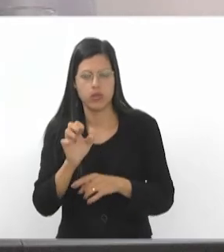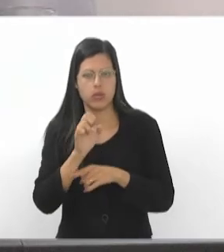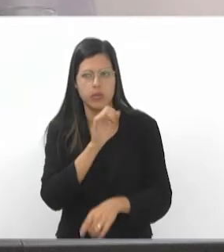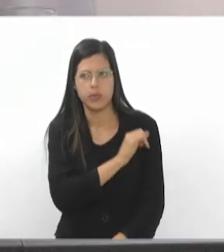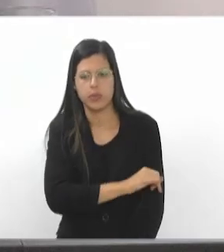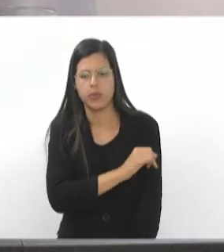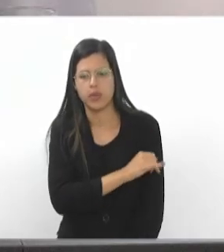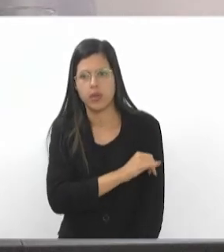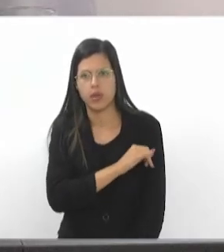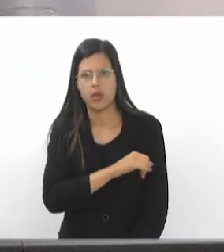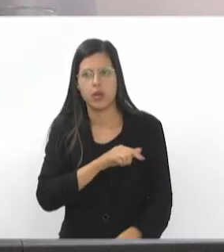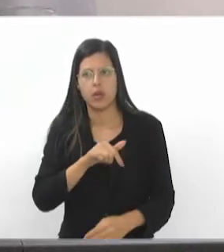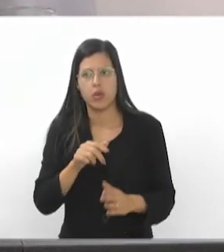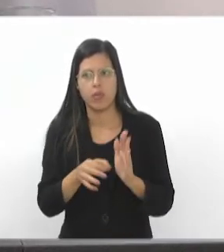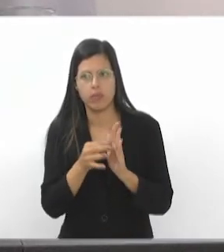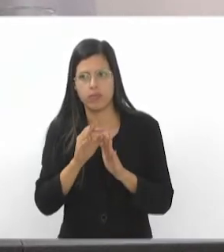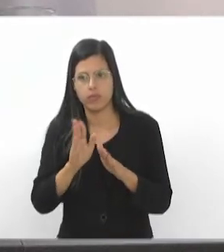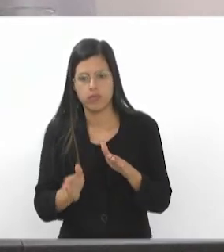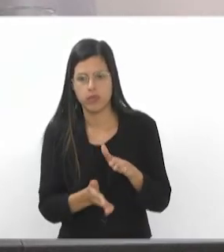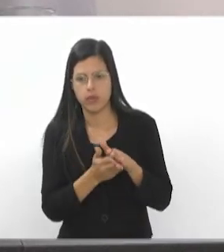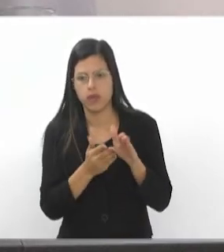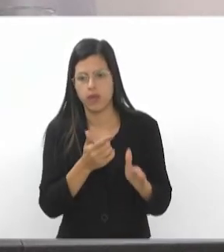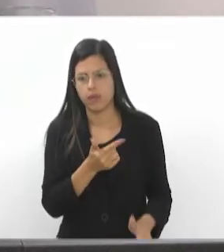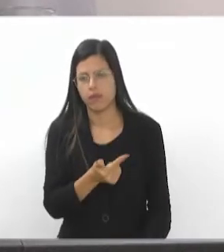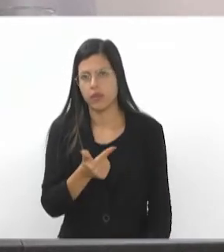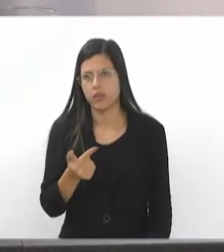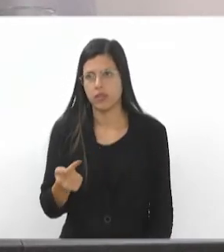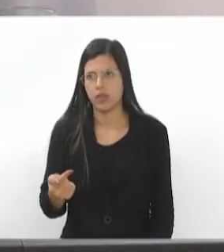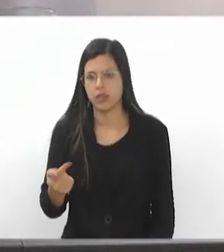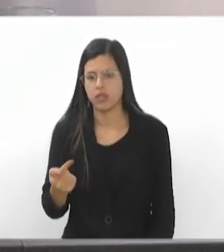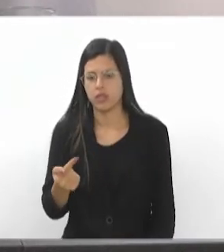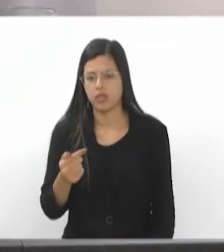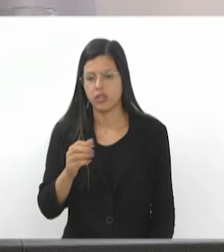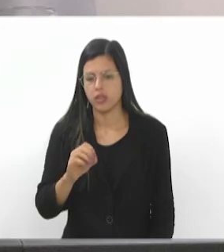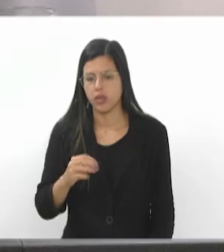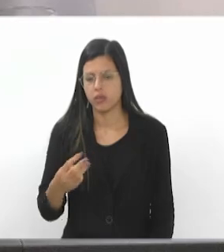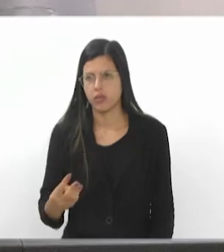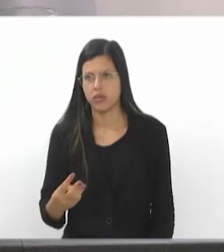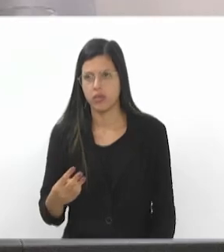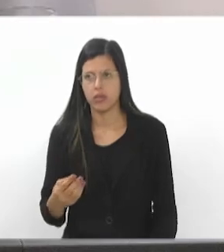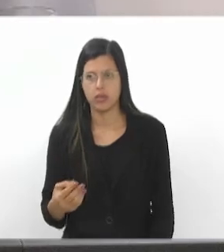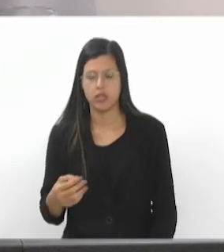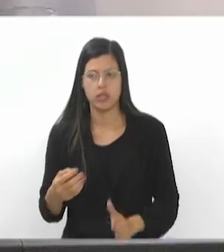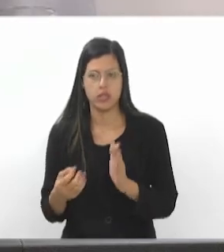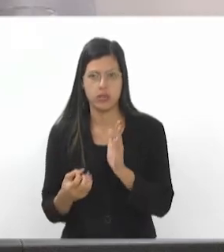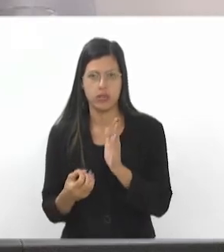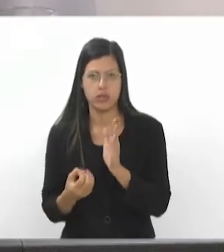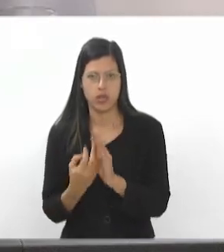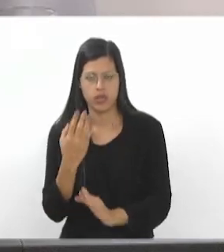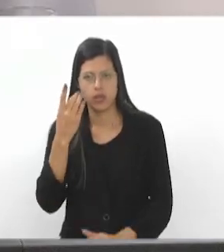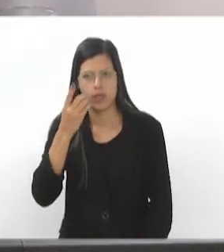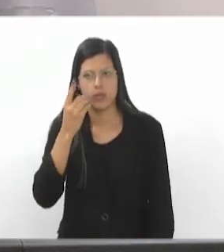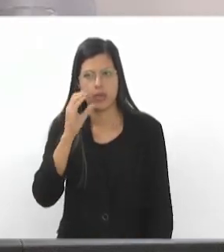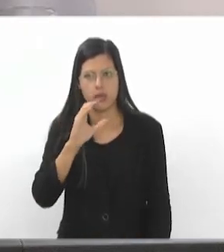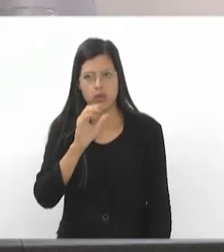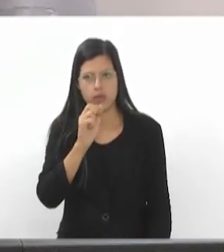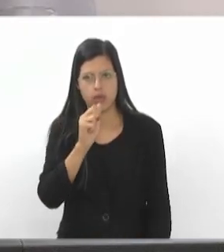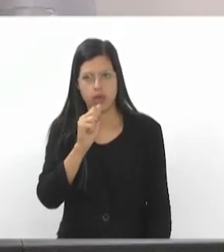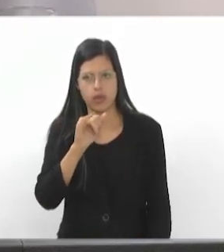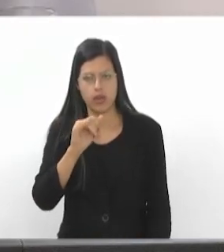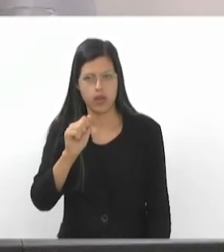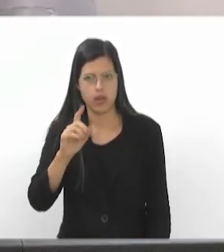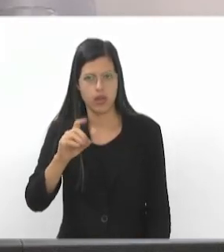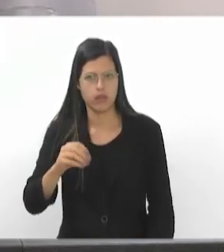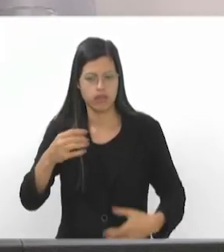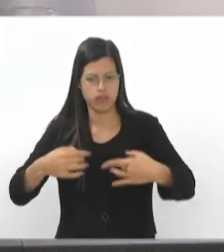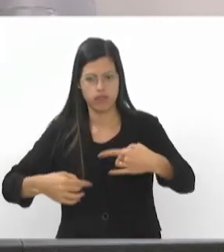pela anexação ao projeto de lei 2703 de 23, de autoria do deputado Cláudio Caiado. Em discussão. Não havendo quem queira discutir,